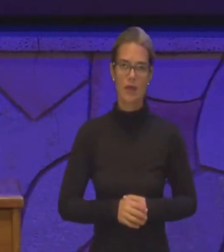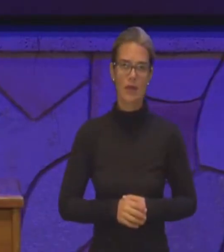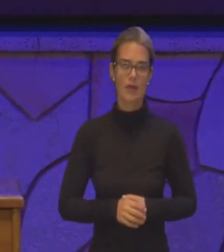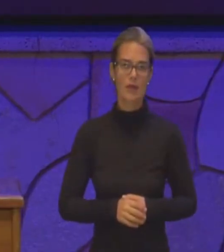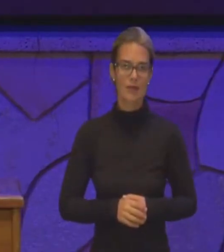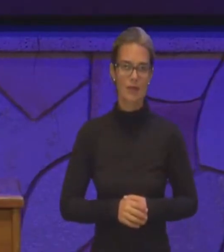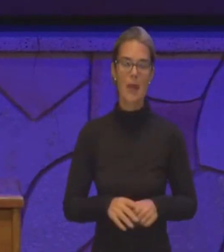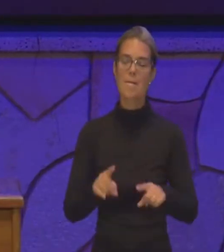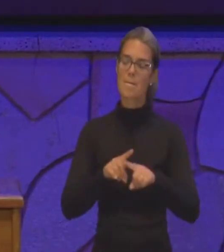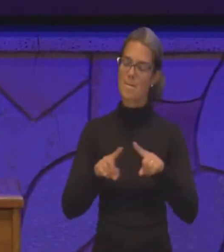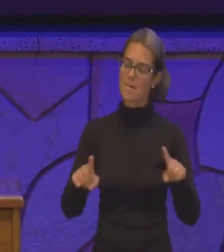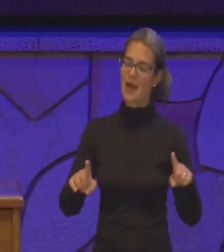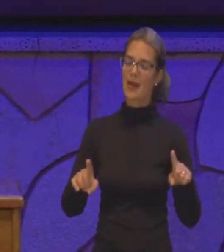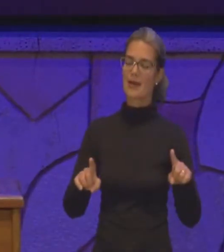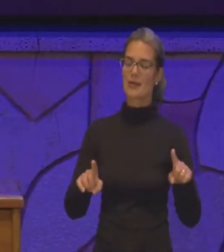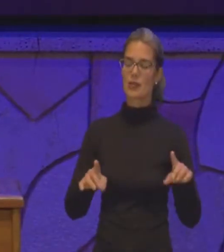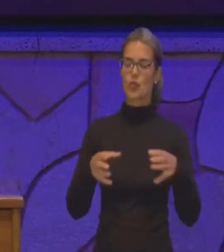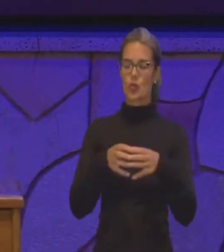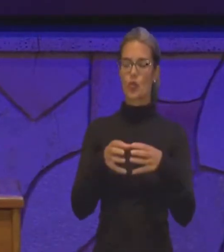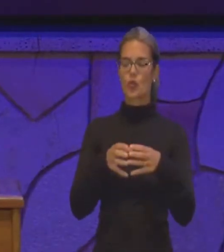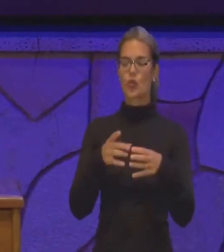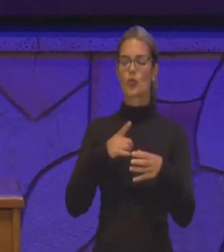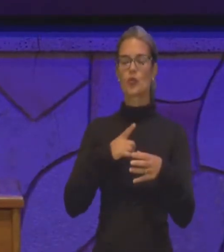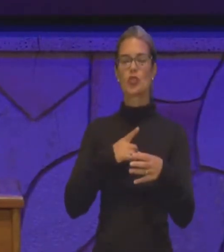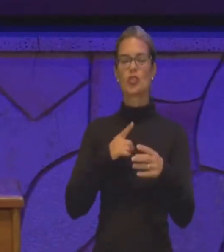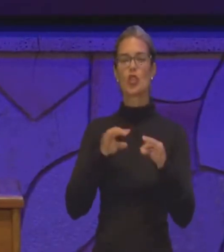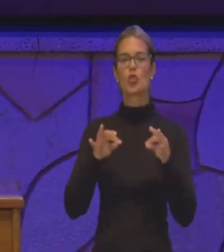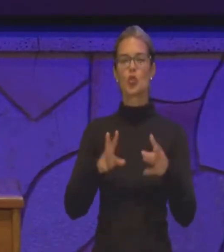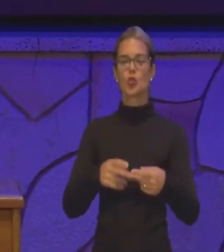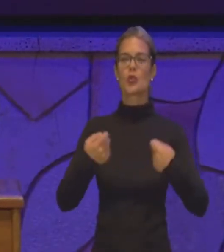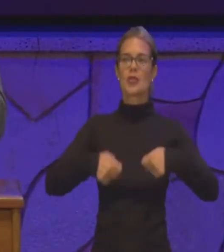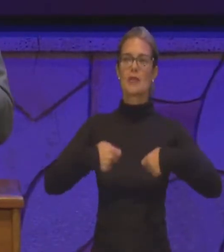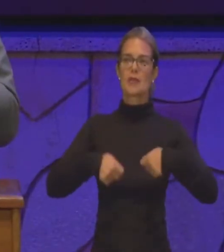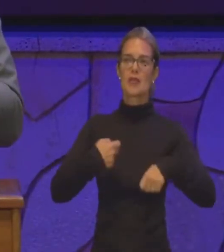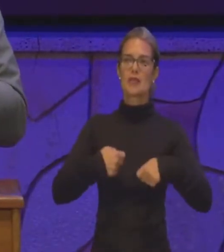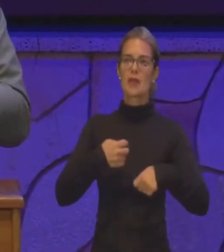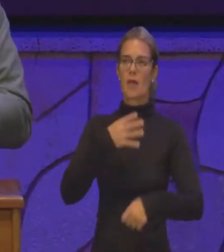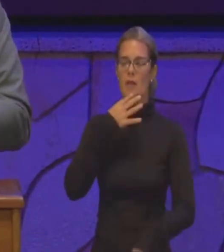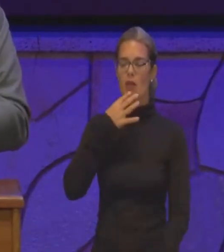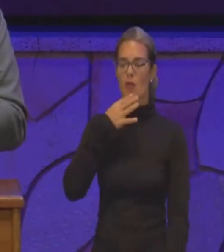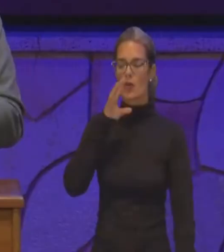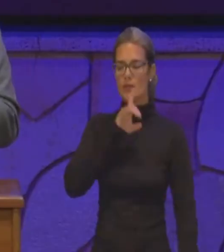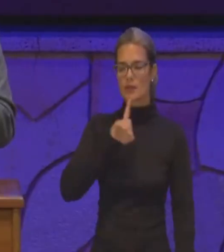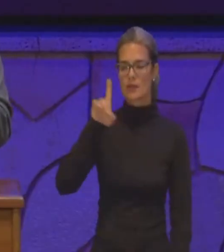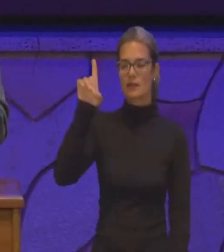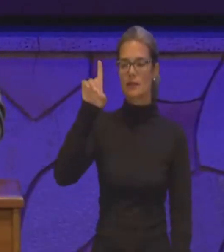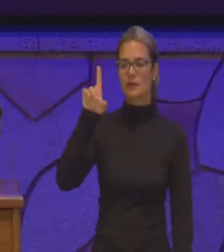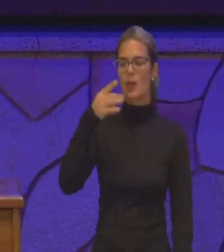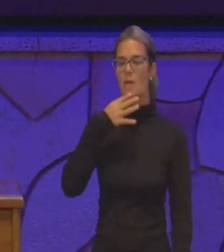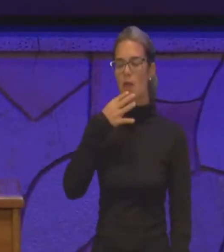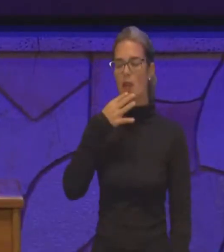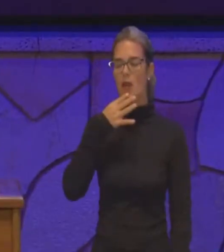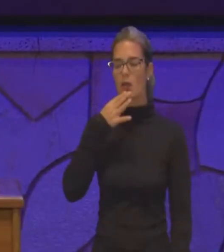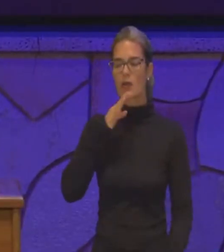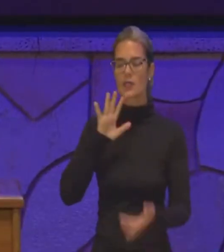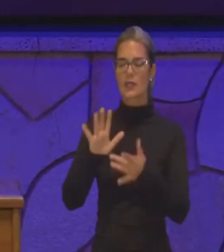necessário para viver, para conhecer a Deus, para conhecer a